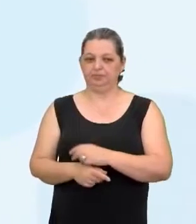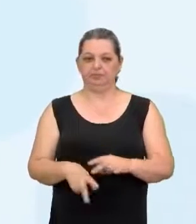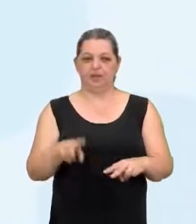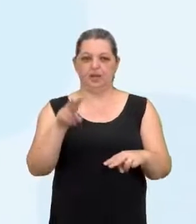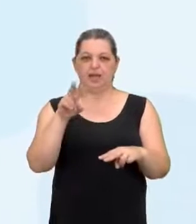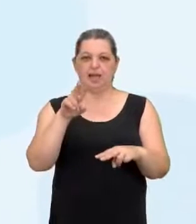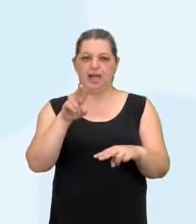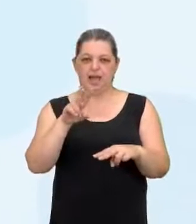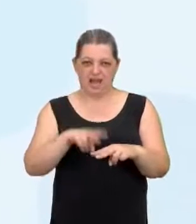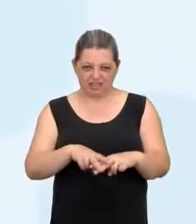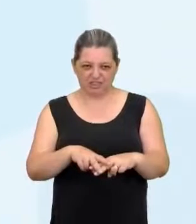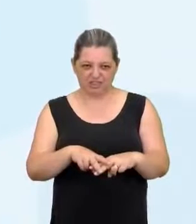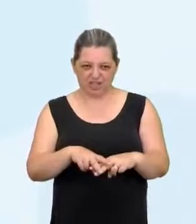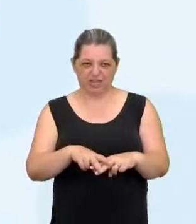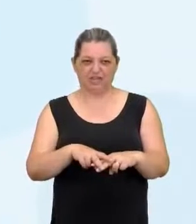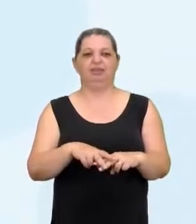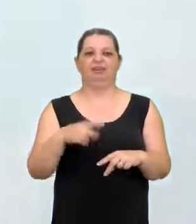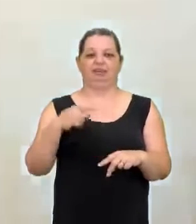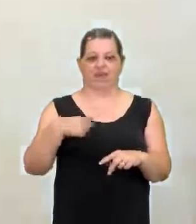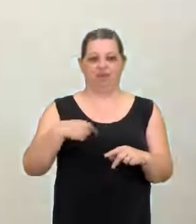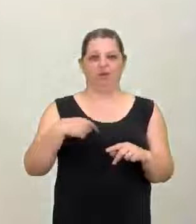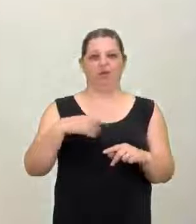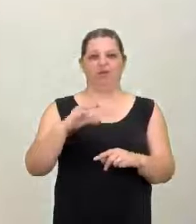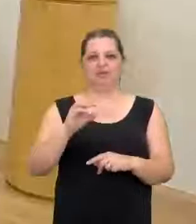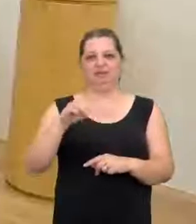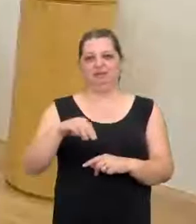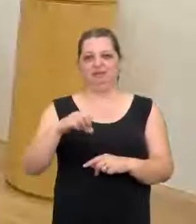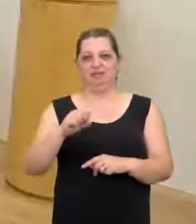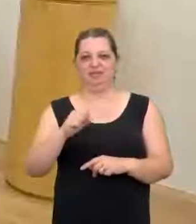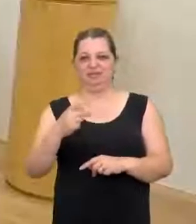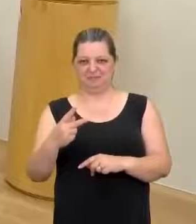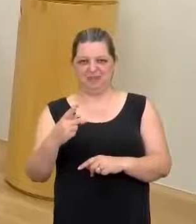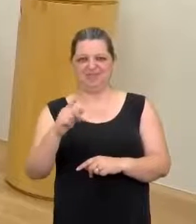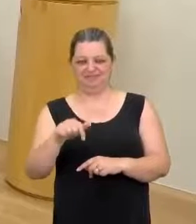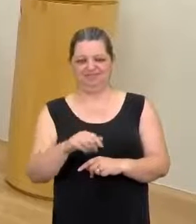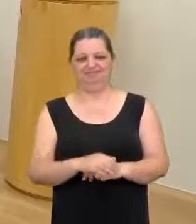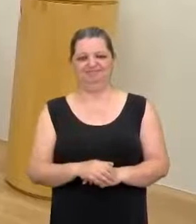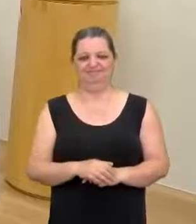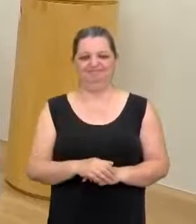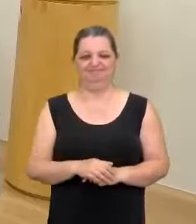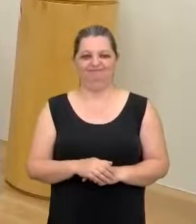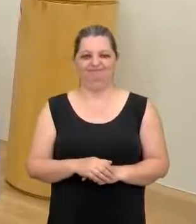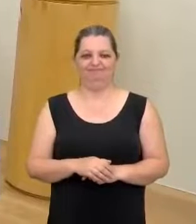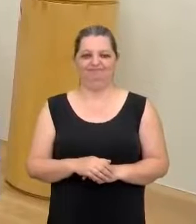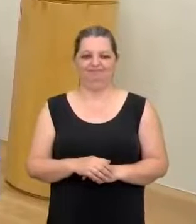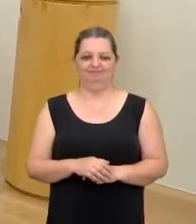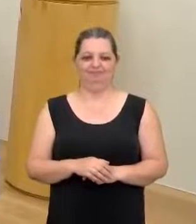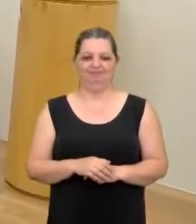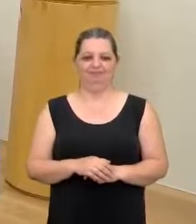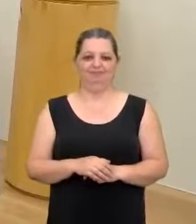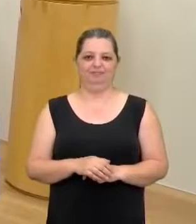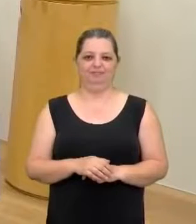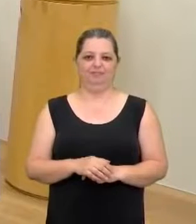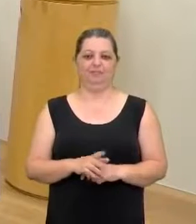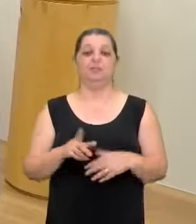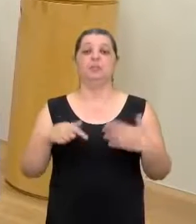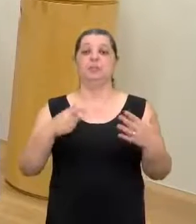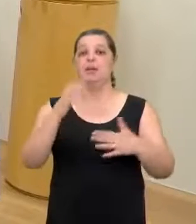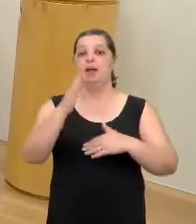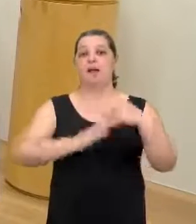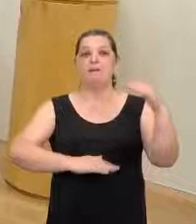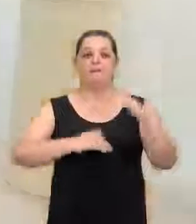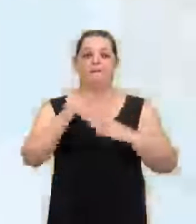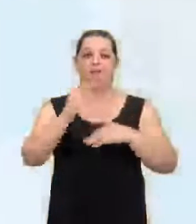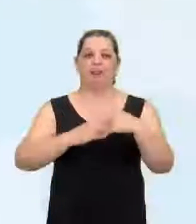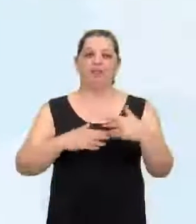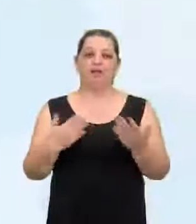eu no CMSP. E pode marcar a professora Maria Fernanda também, que ela vai adorar. E aí, a nossa